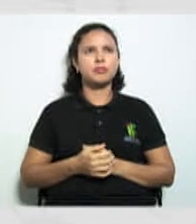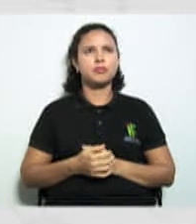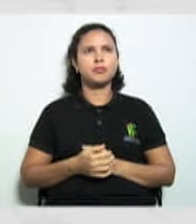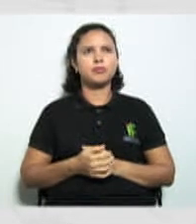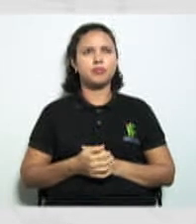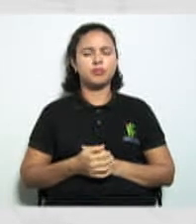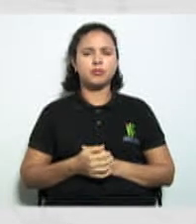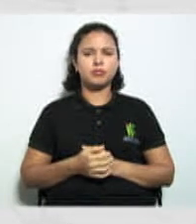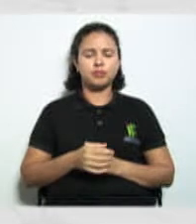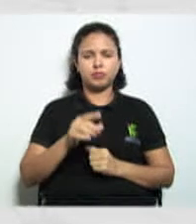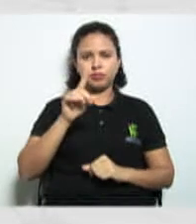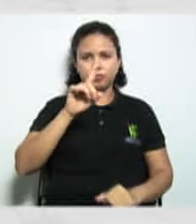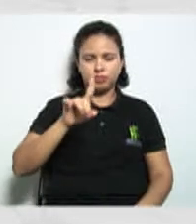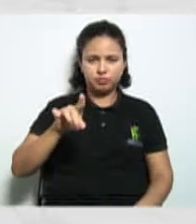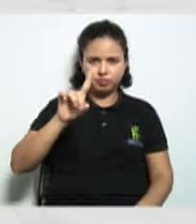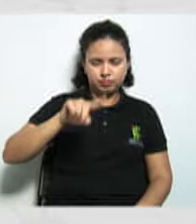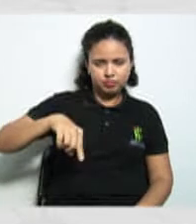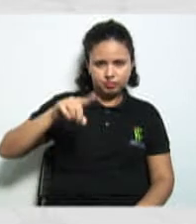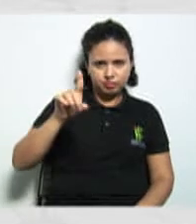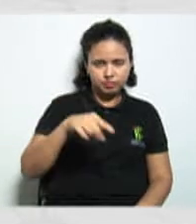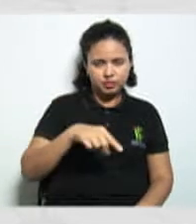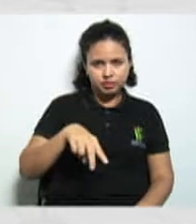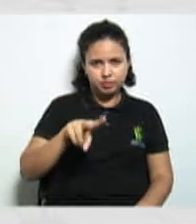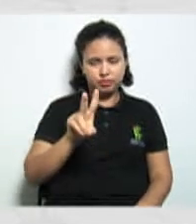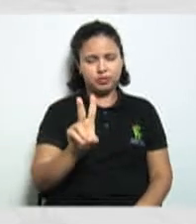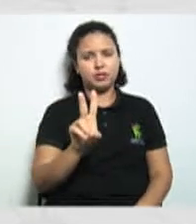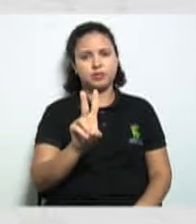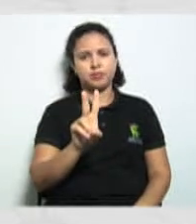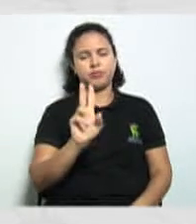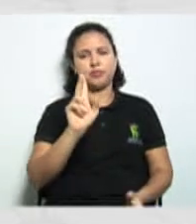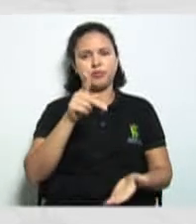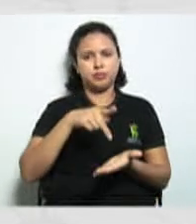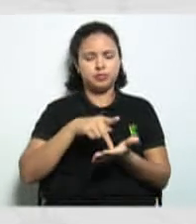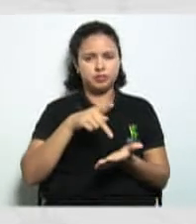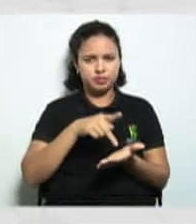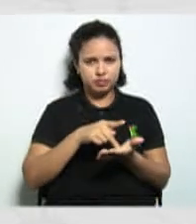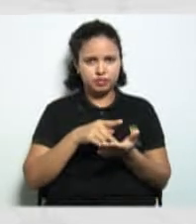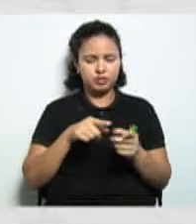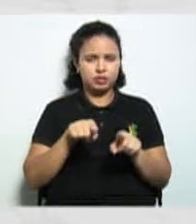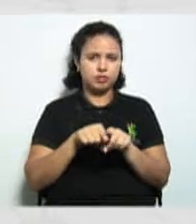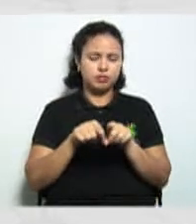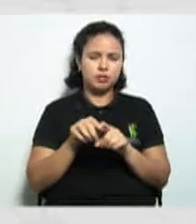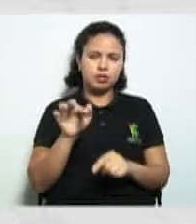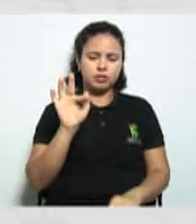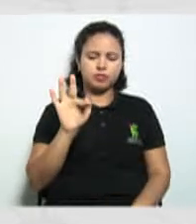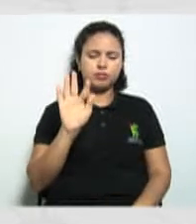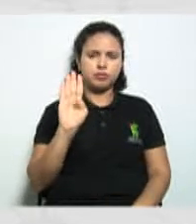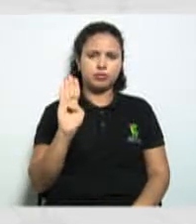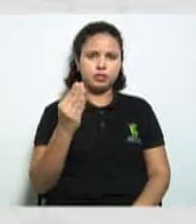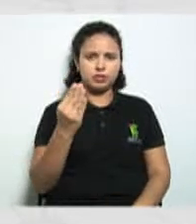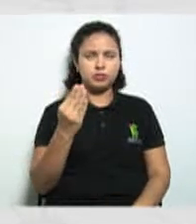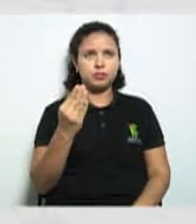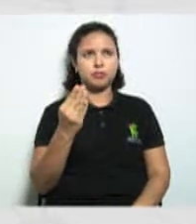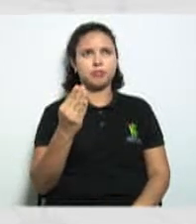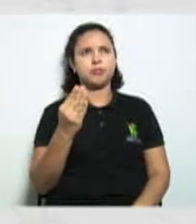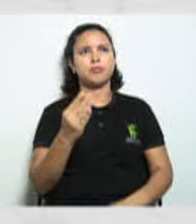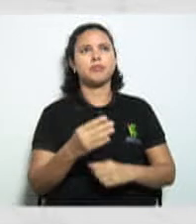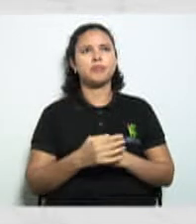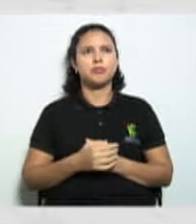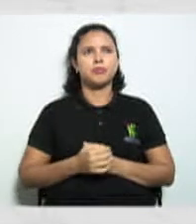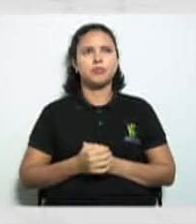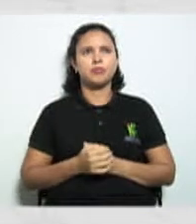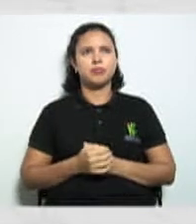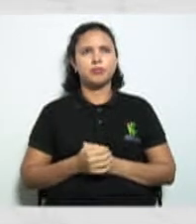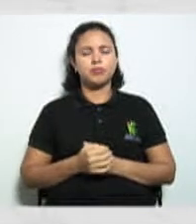Marque V para verdadeiro e F para falso, que Essa é uma das questões que a gente mais gosta de fazer, né, professora?